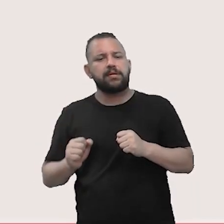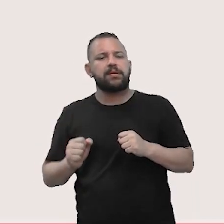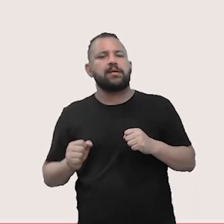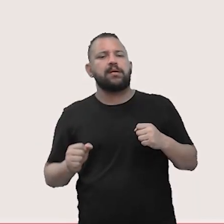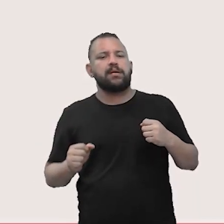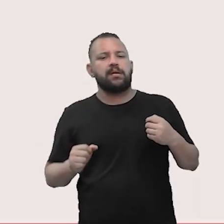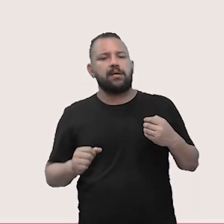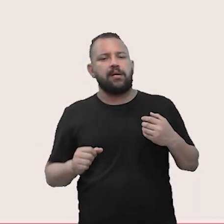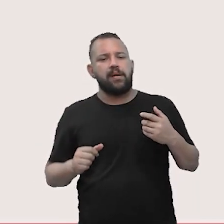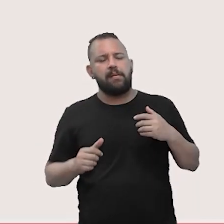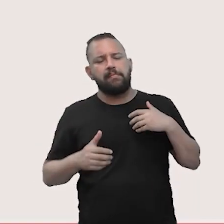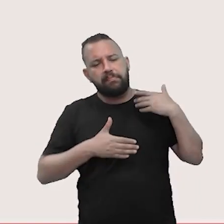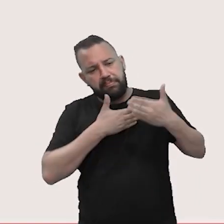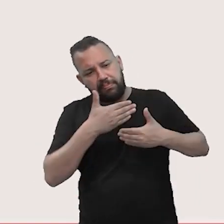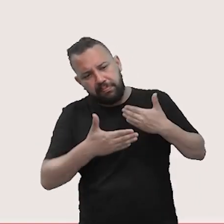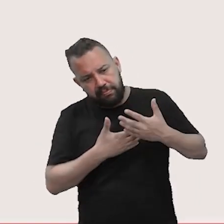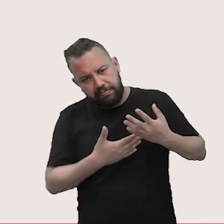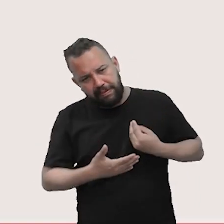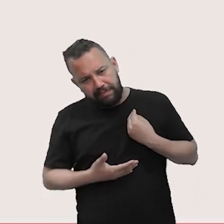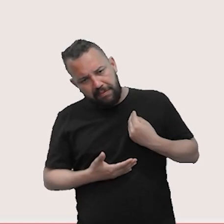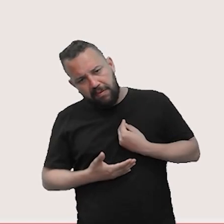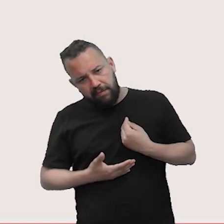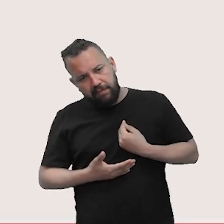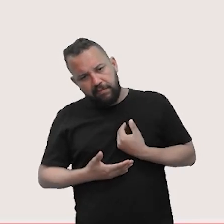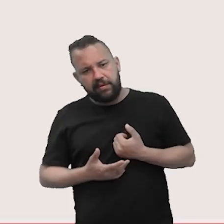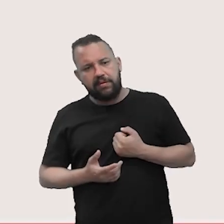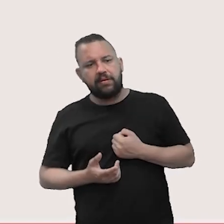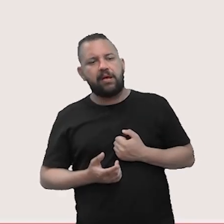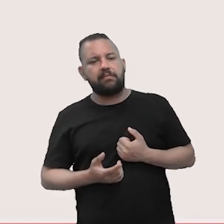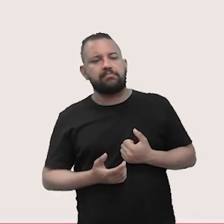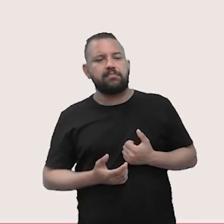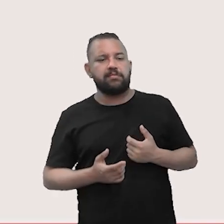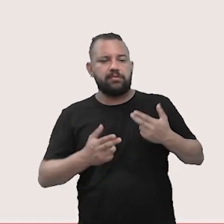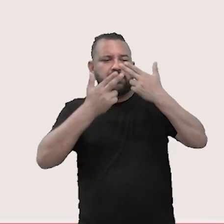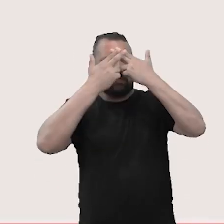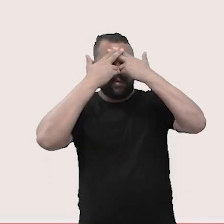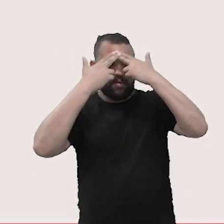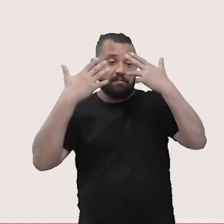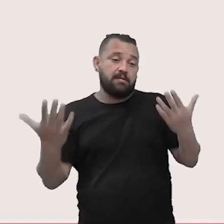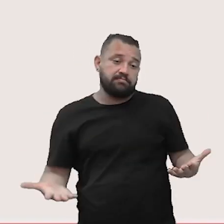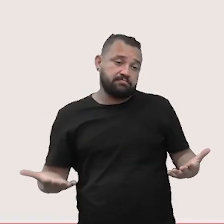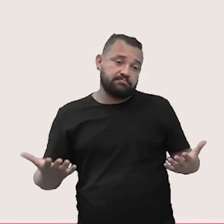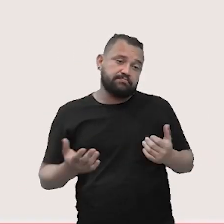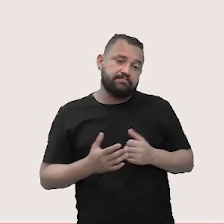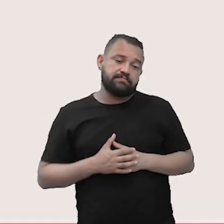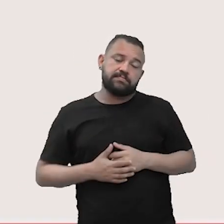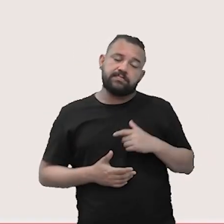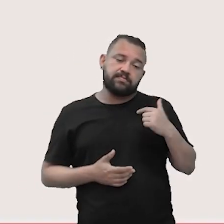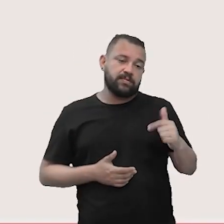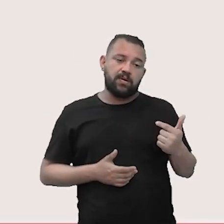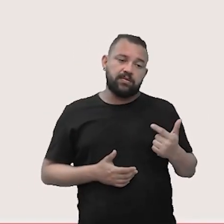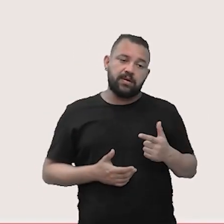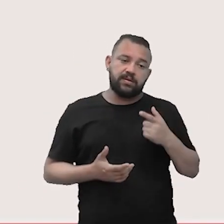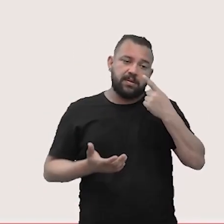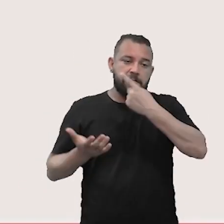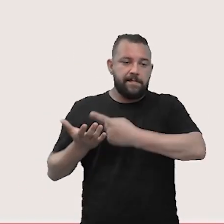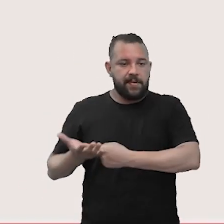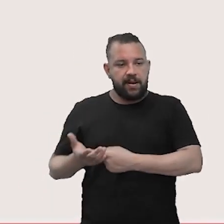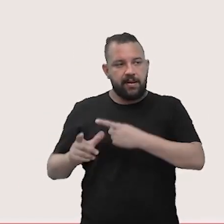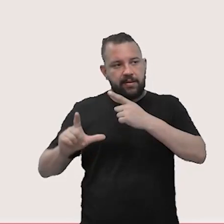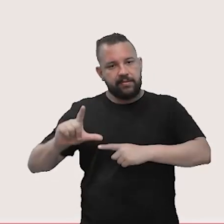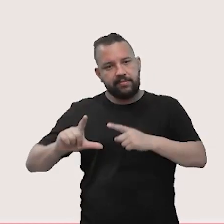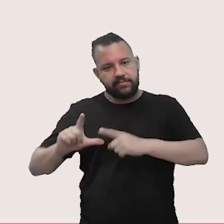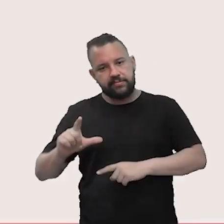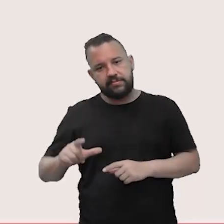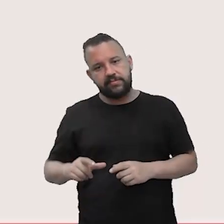for dirigir. Então não existe nem inferência, não é, de entes queridos. Não existe. Então se eu marcar essa letra E, eu também vou extrapolar